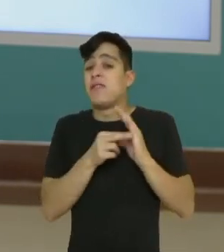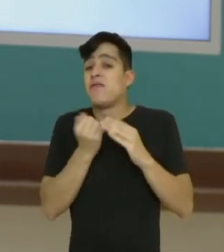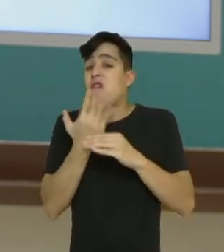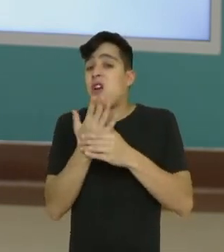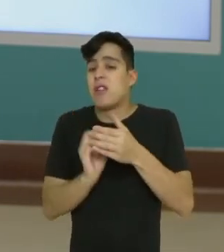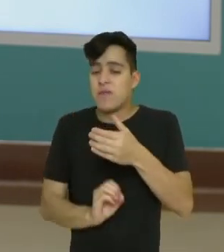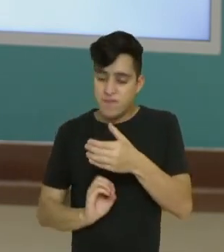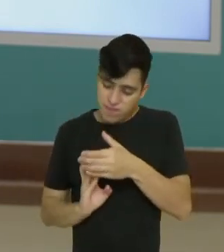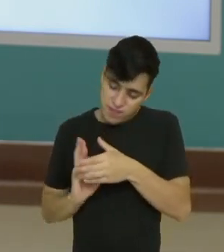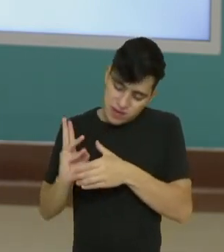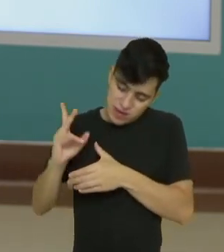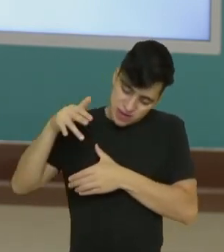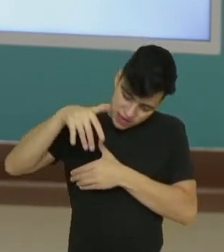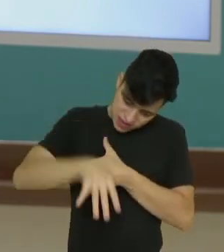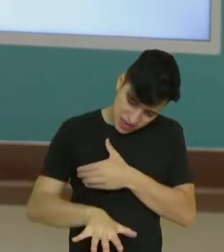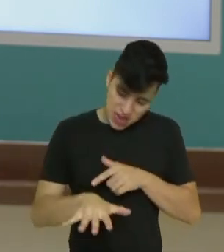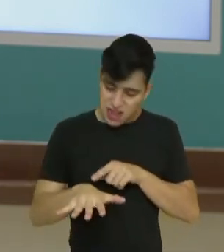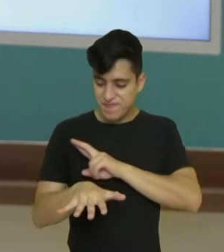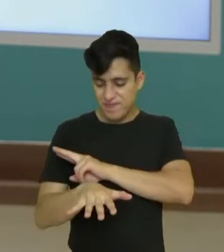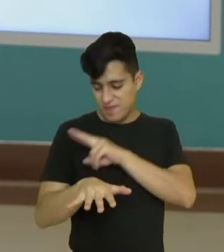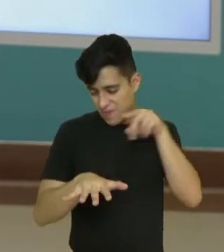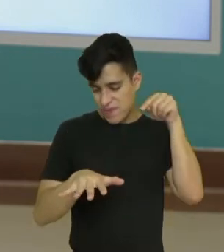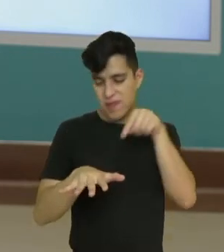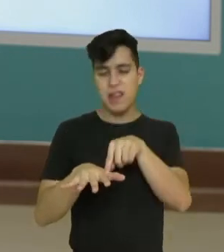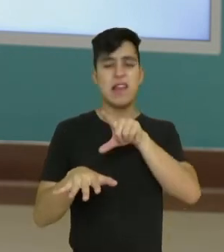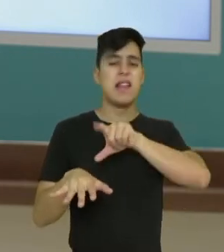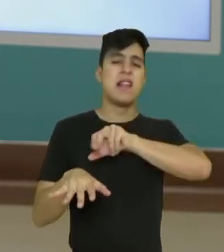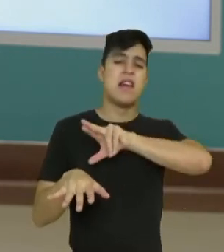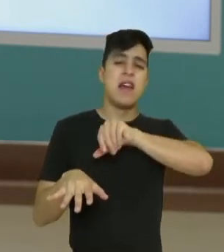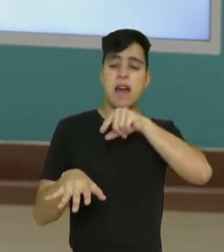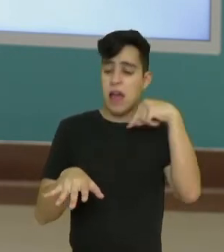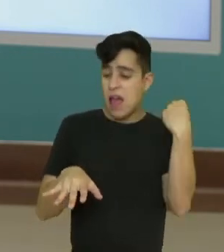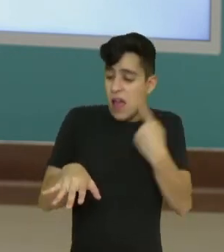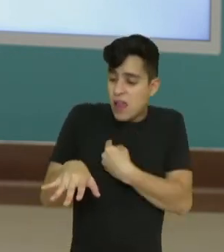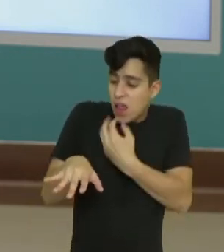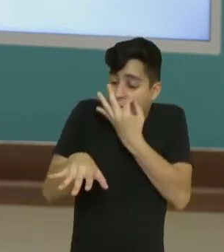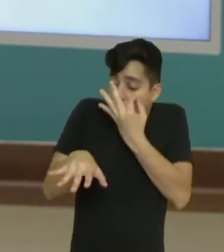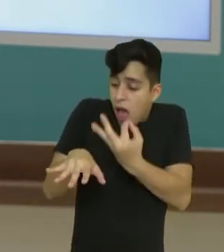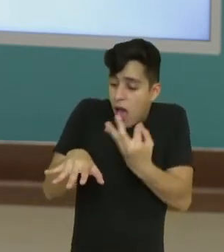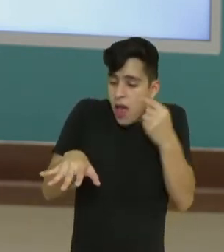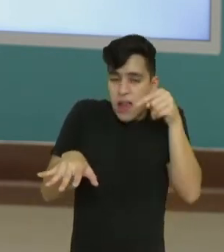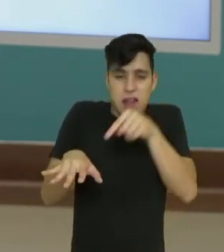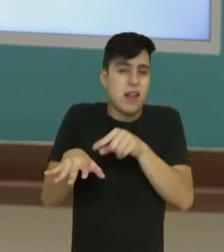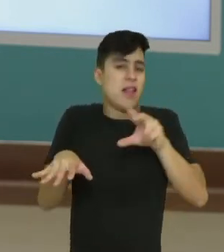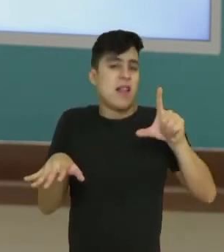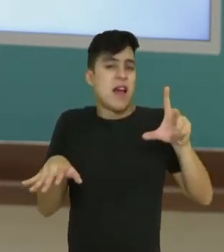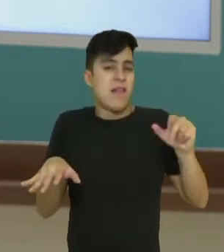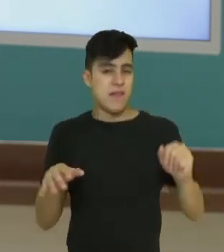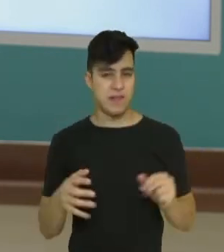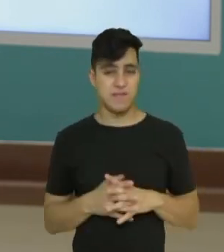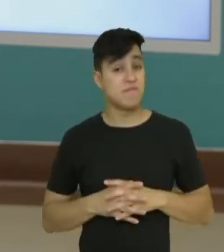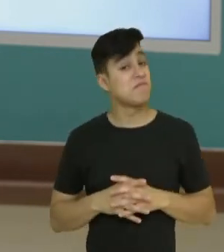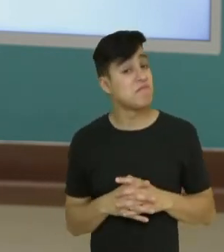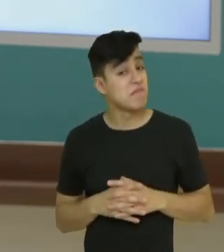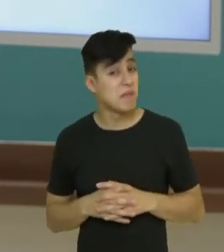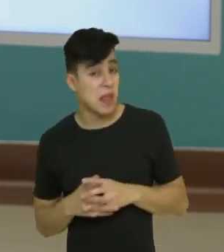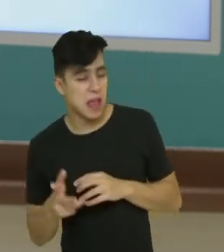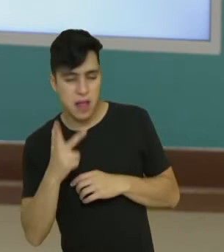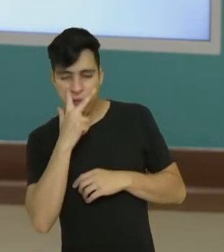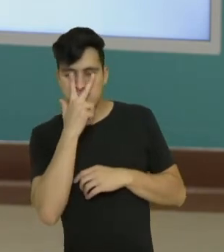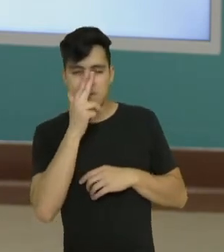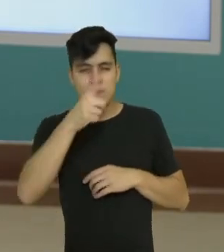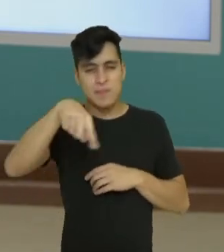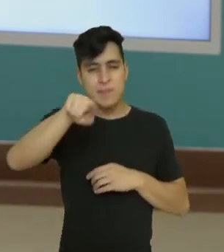fora, externo, escorrendo e nós visualizamos. Que tal você fazer um desenho parecido com